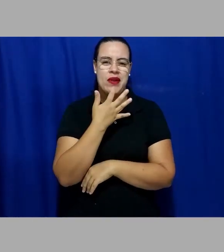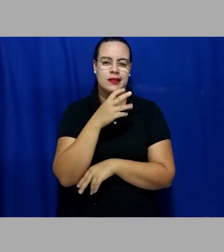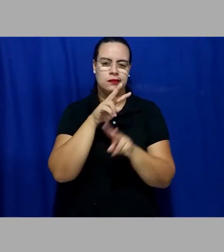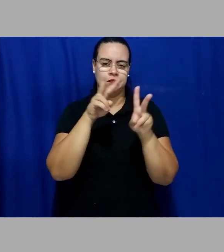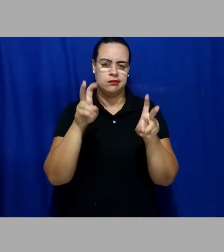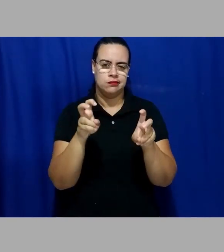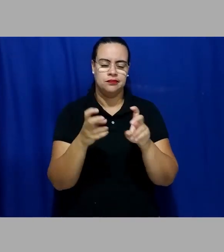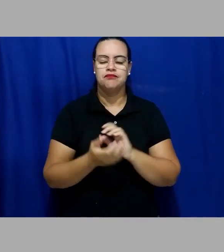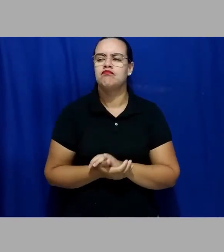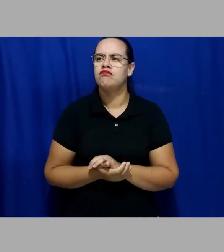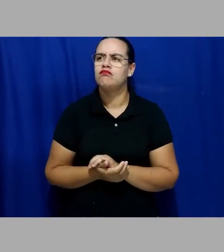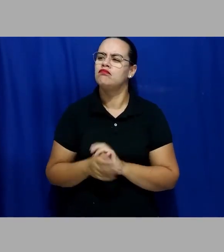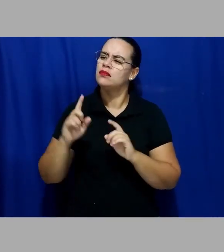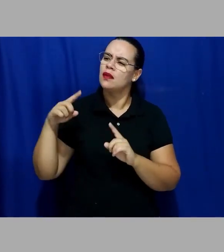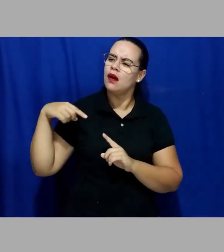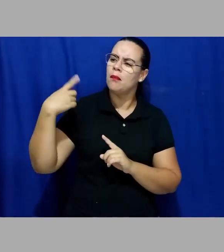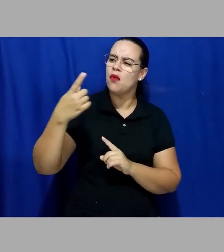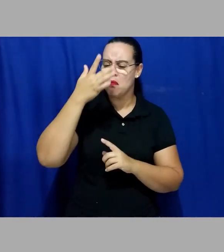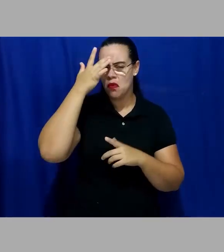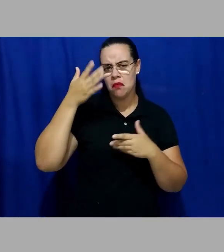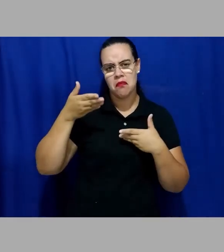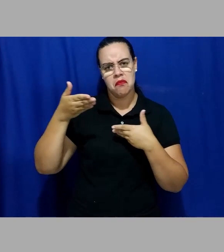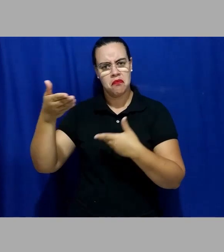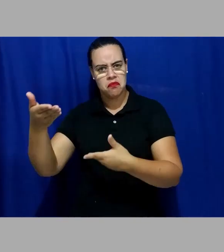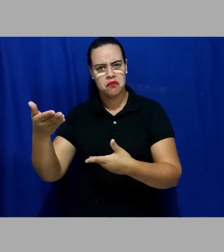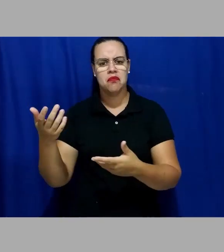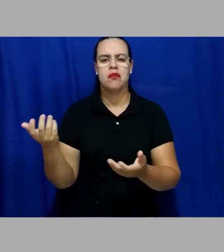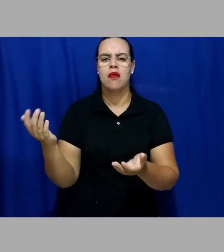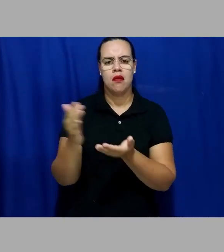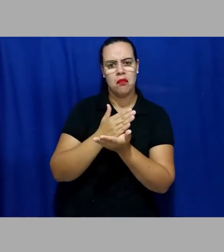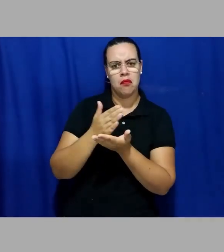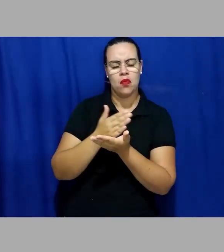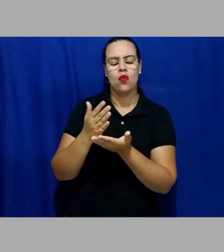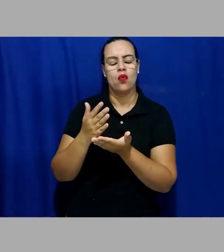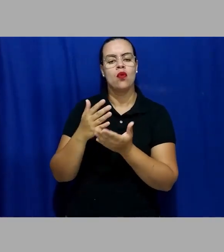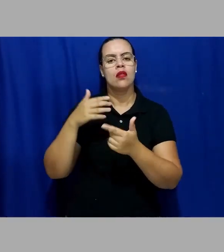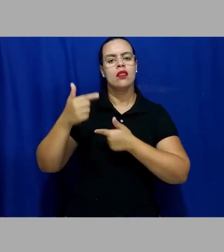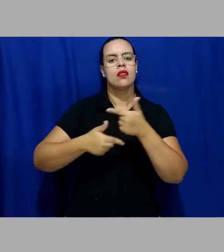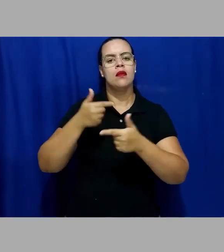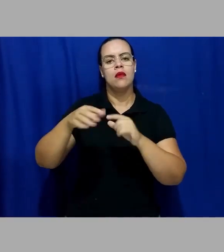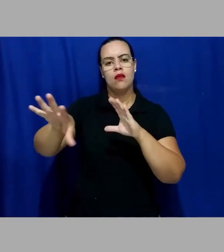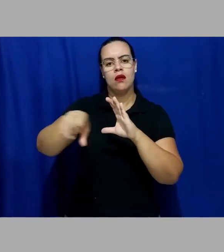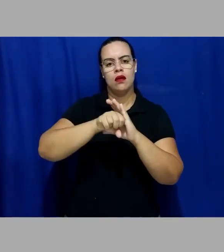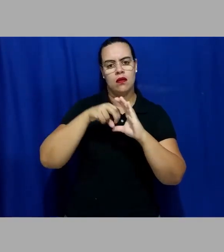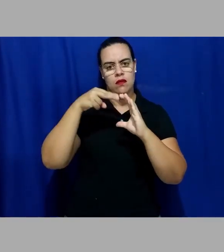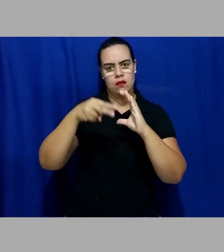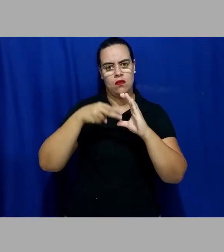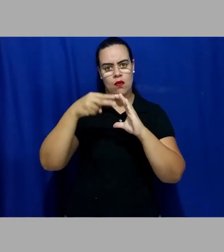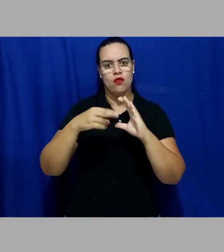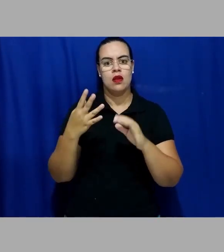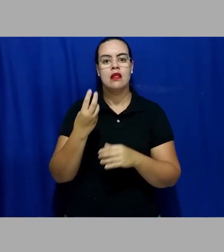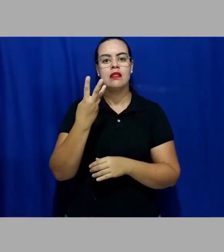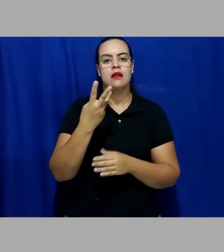público, quando pouco se sabia sobre isso. Depois disso, passei a ser convidado a integrar o elenco de